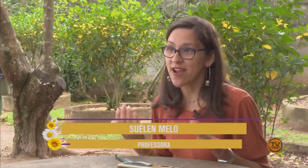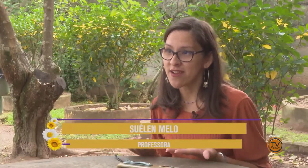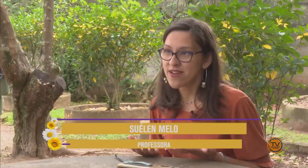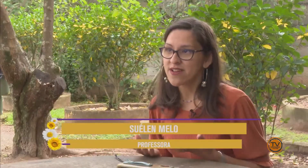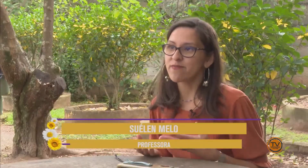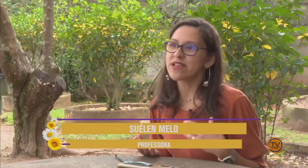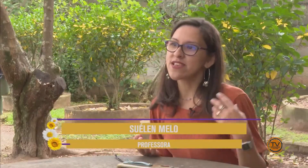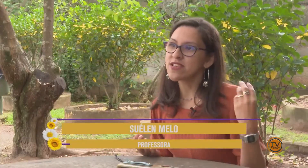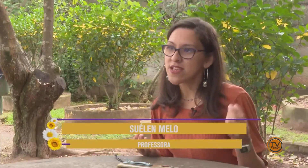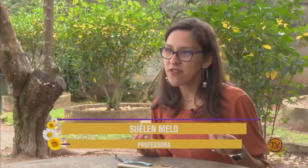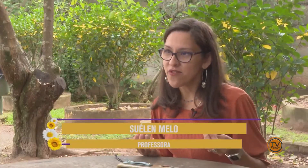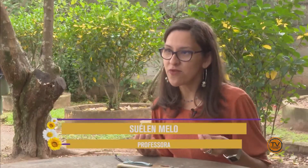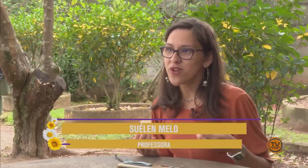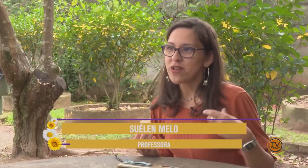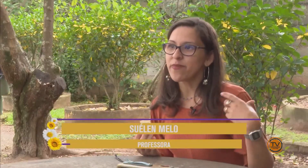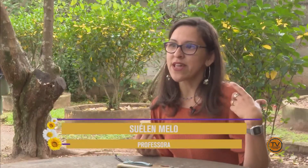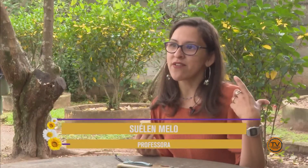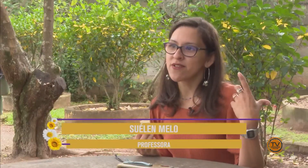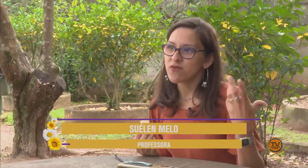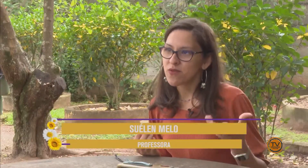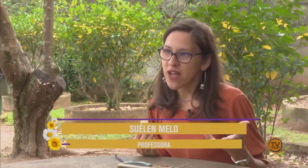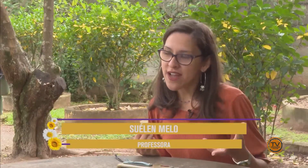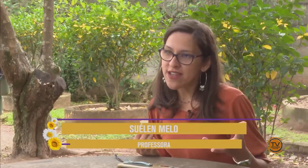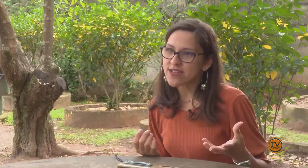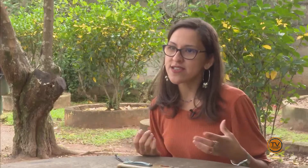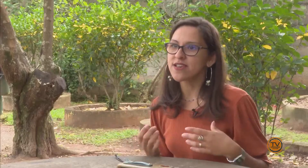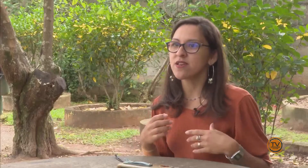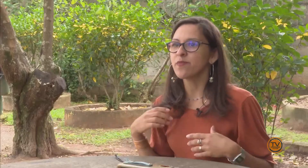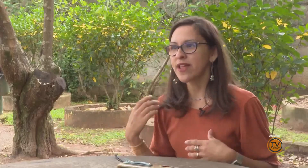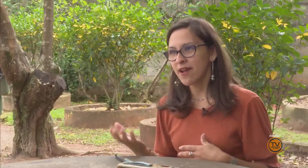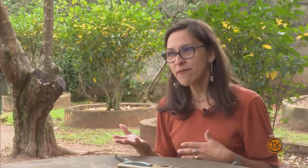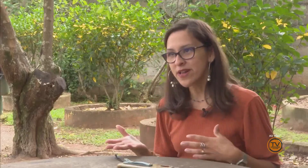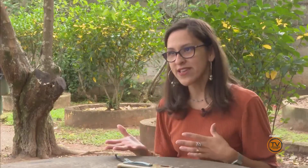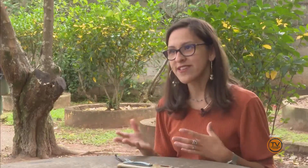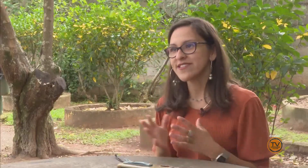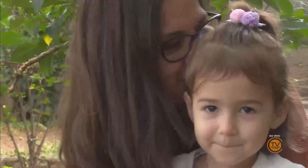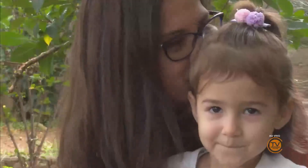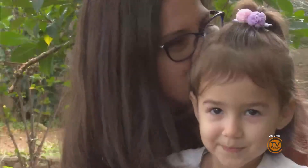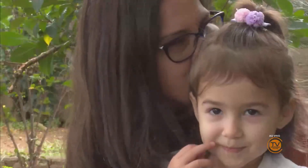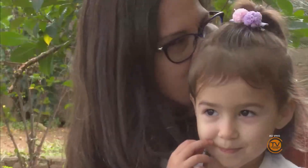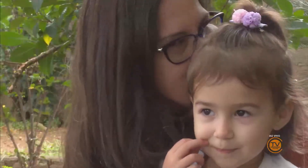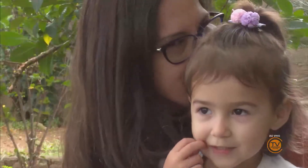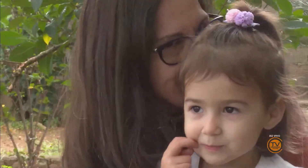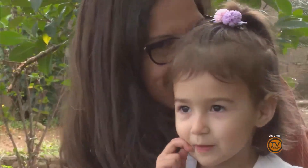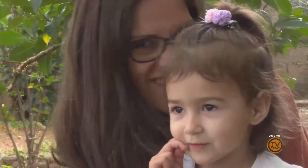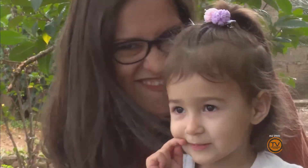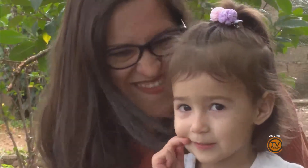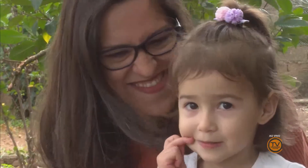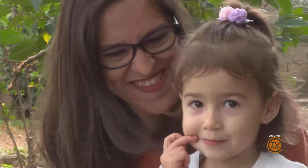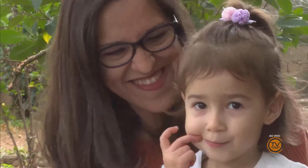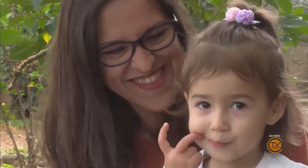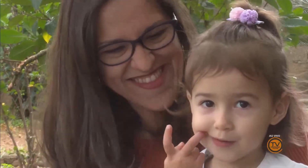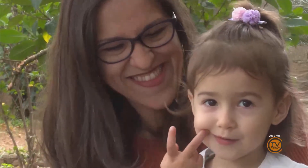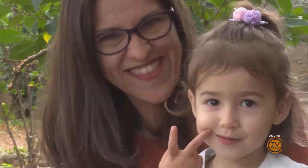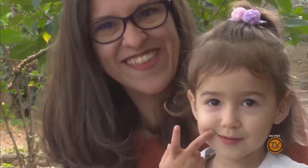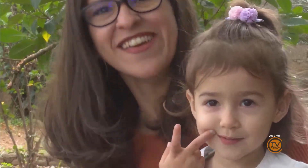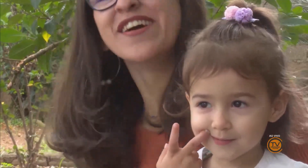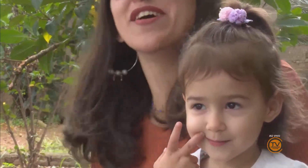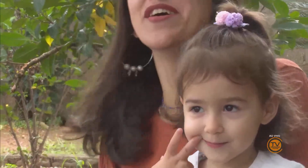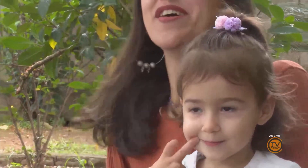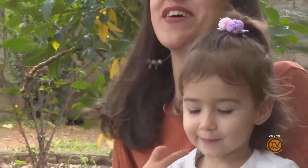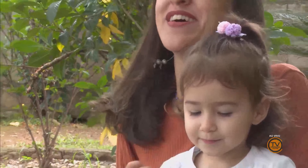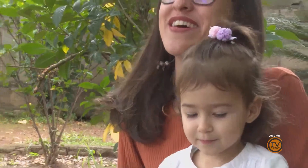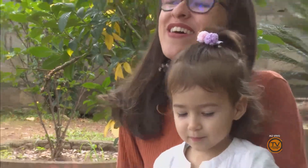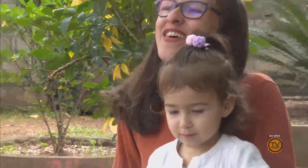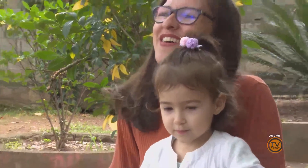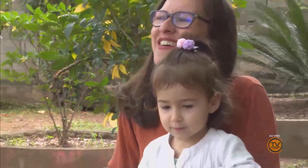um olhar mais sensível para a criança e para a mãe. Então, a gente não é só mãe, mas esse é um papel